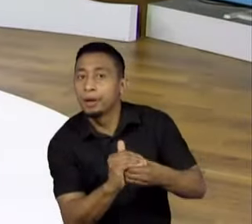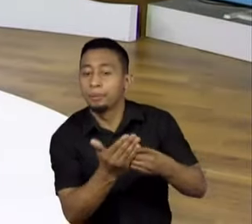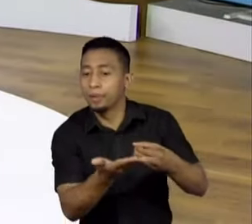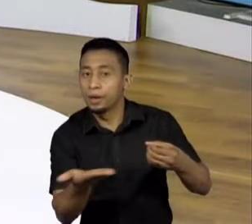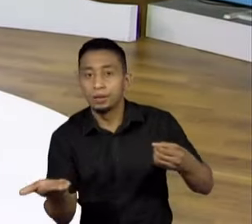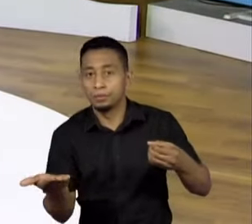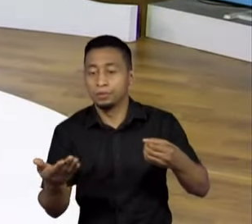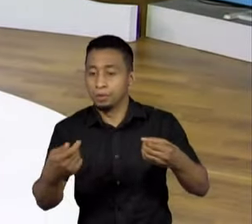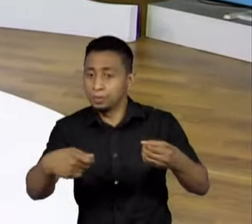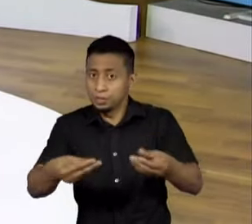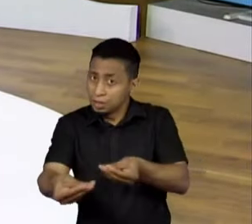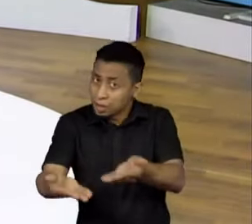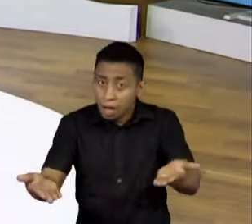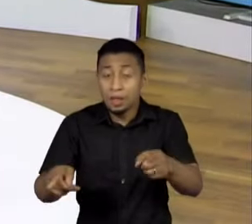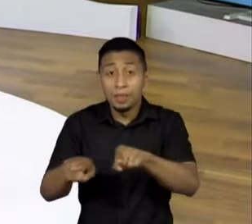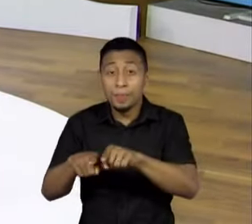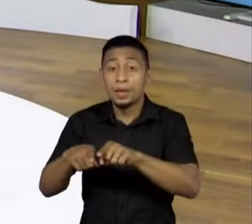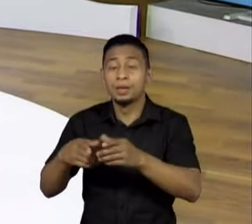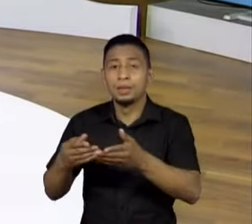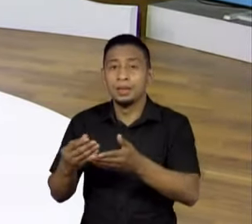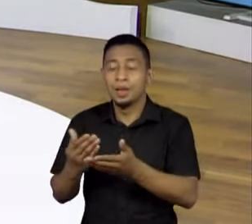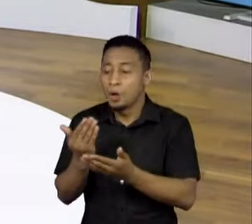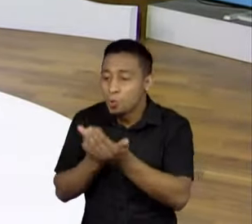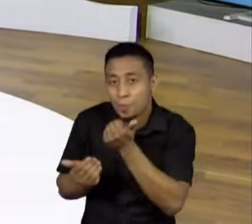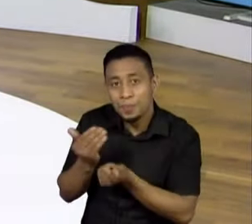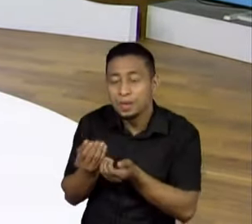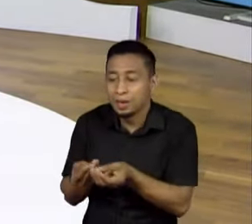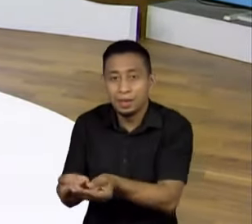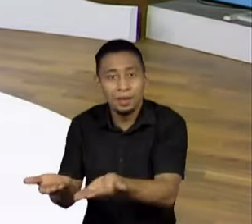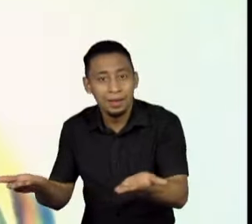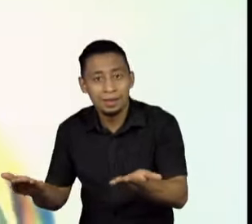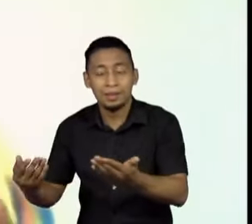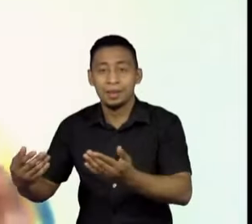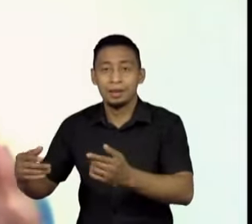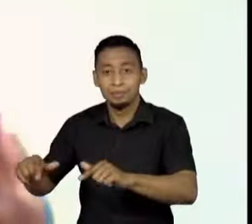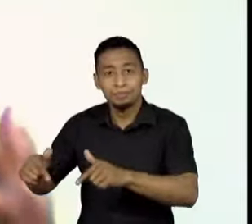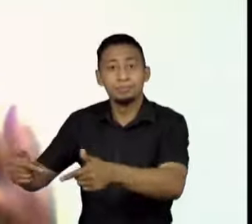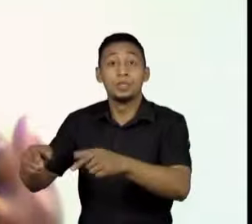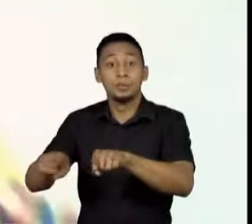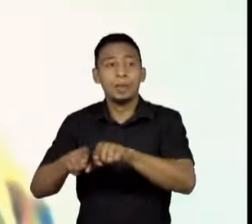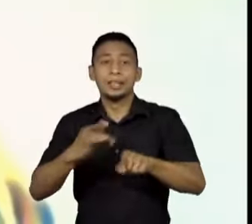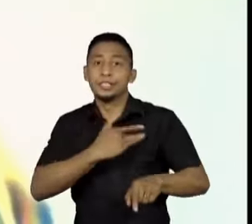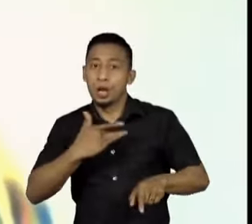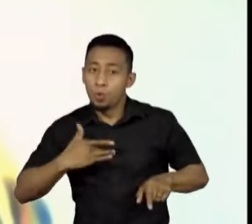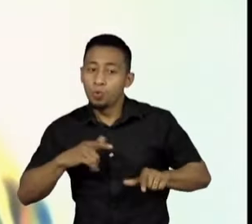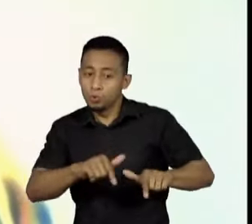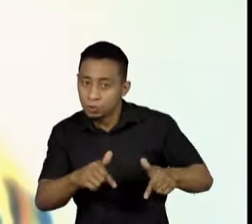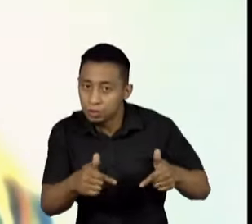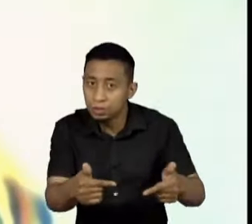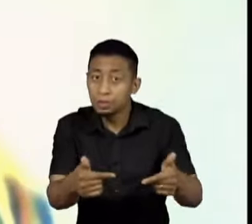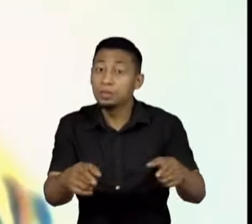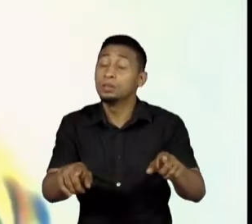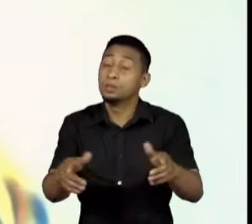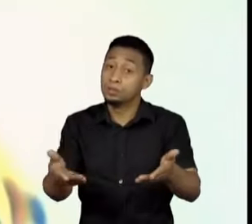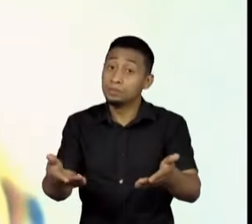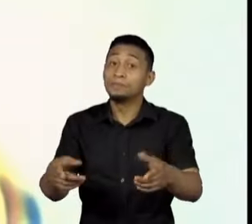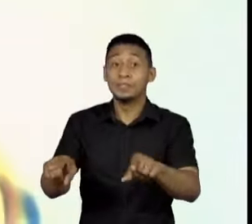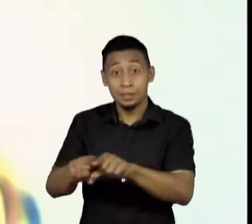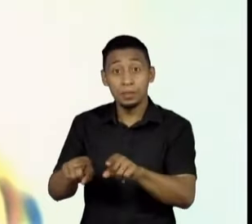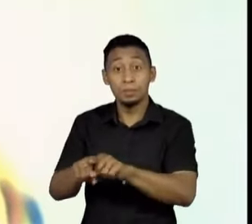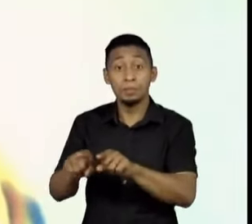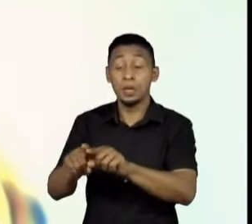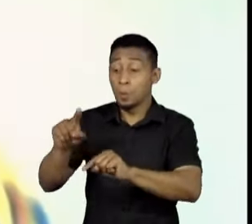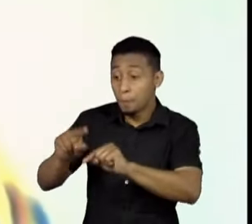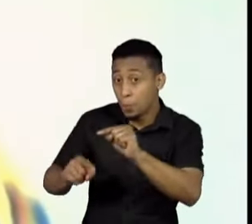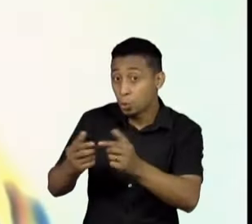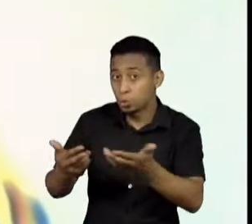política pública de alimentação, uma política pública de saúde e uma política pública de